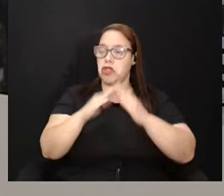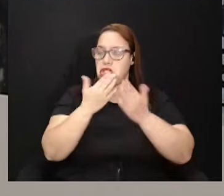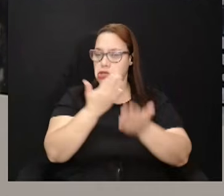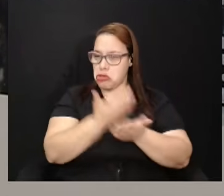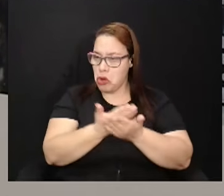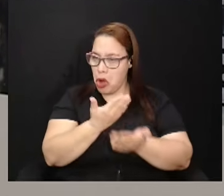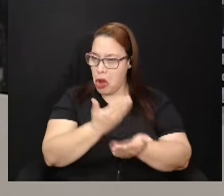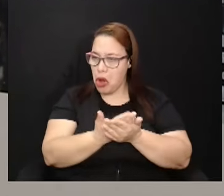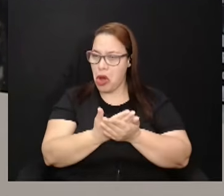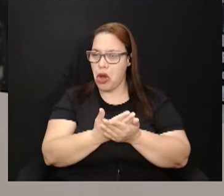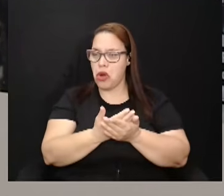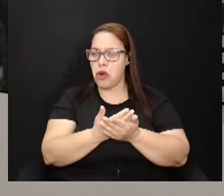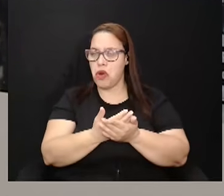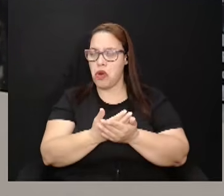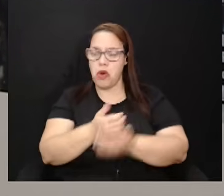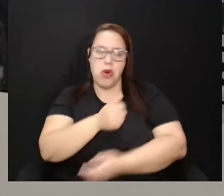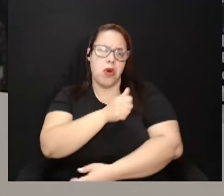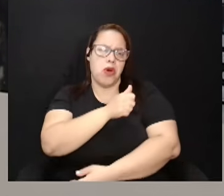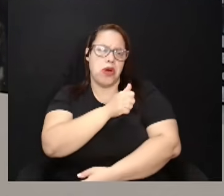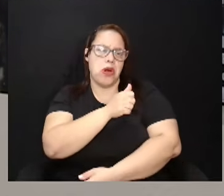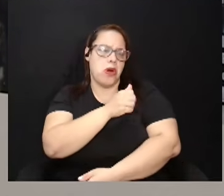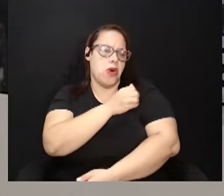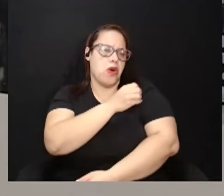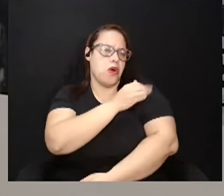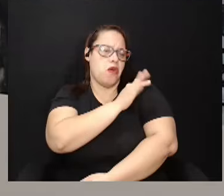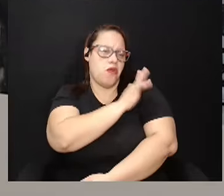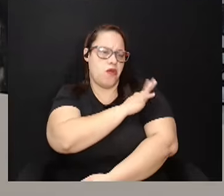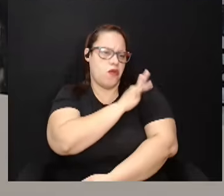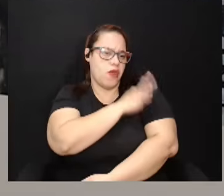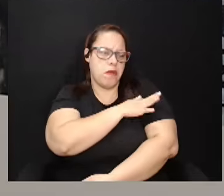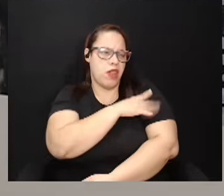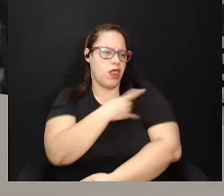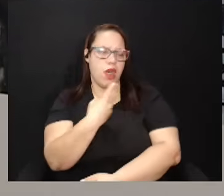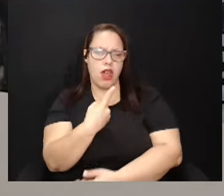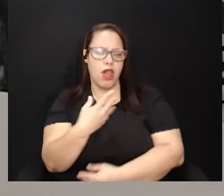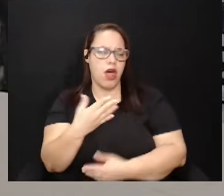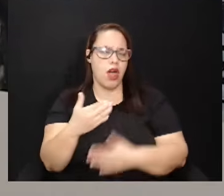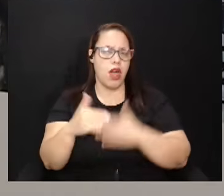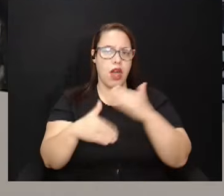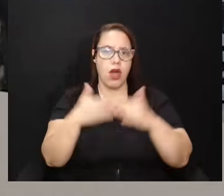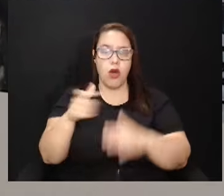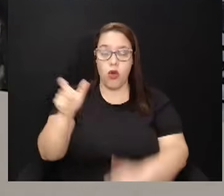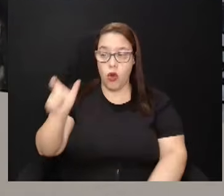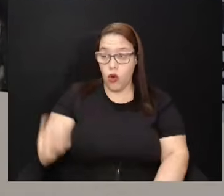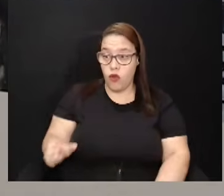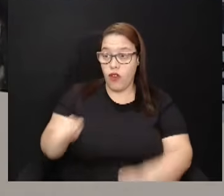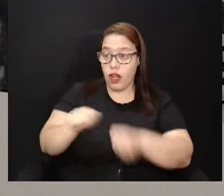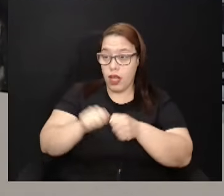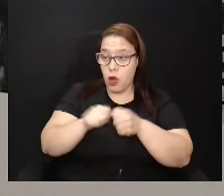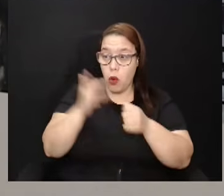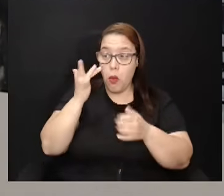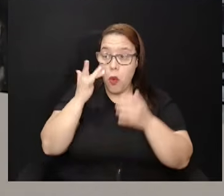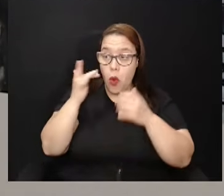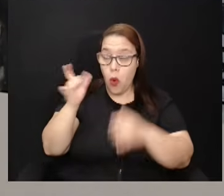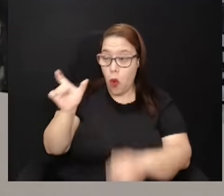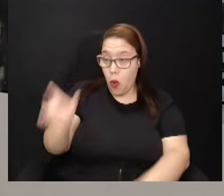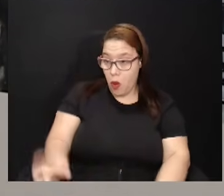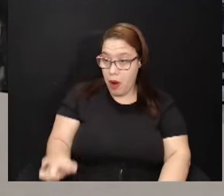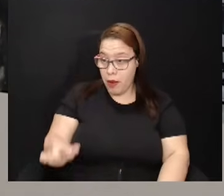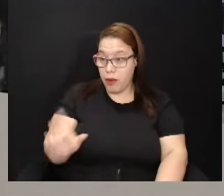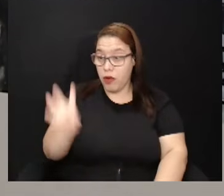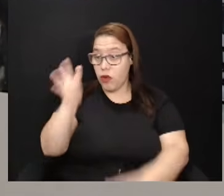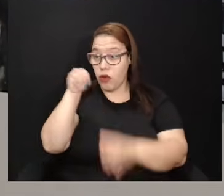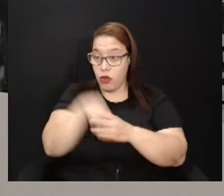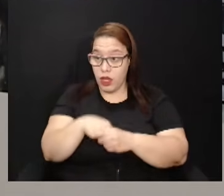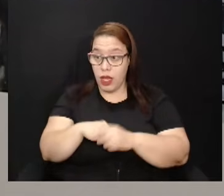primário principalmente. Construir um personagem e dentro do espetáculo, que